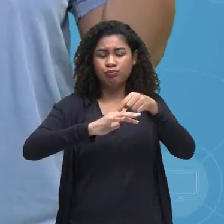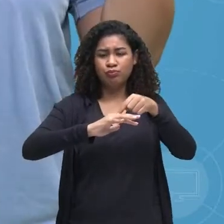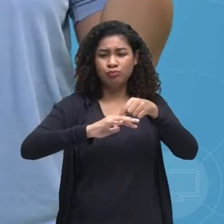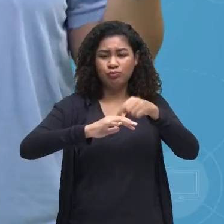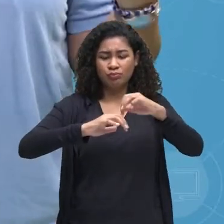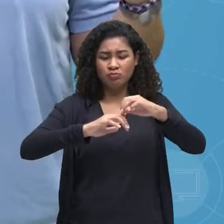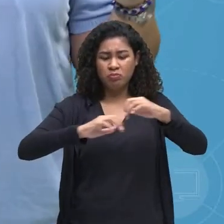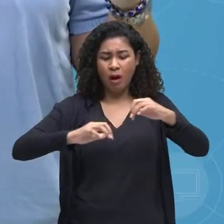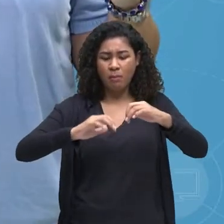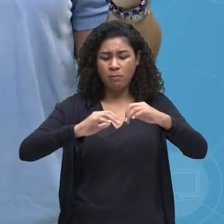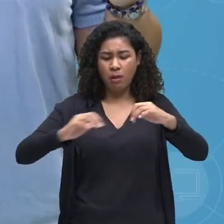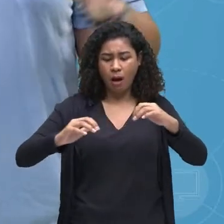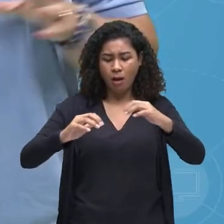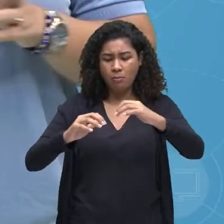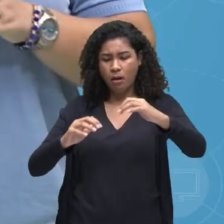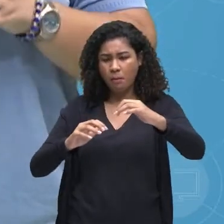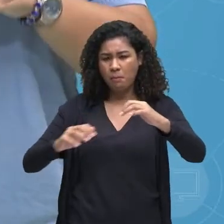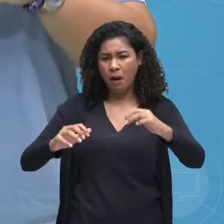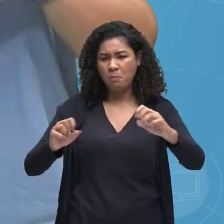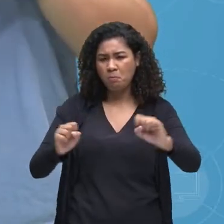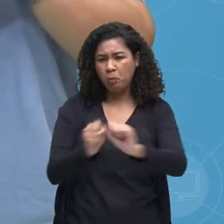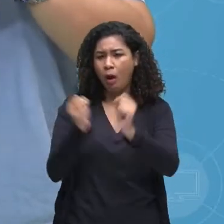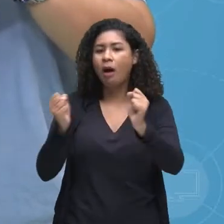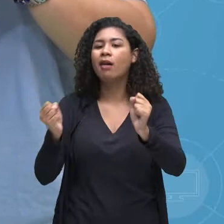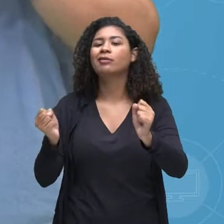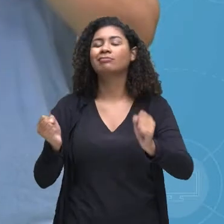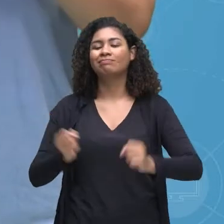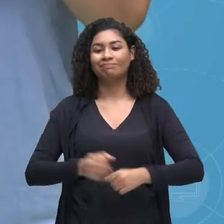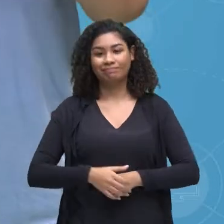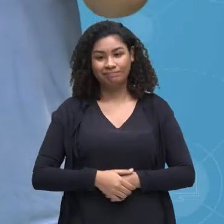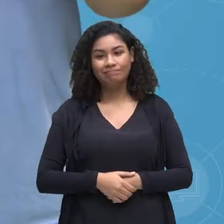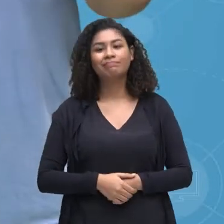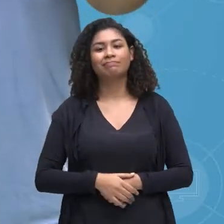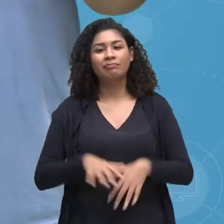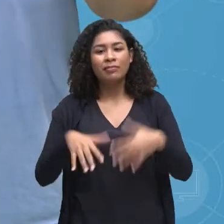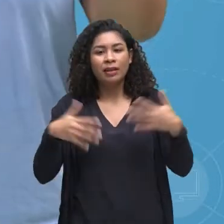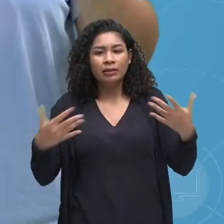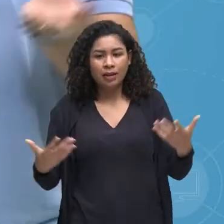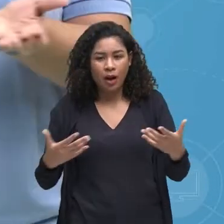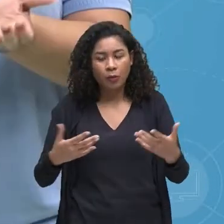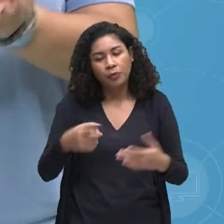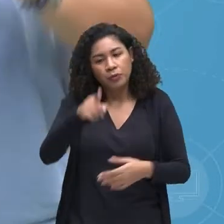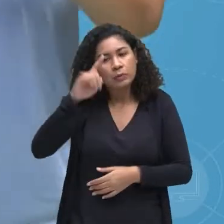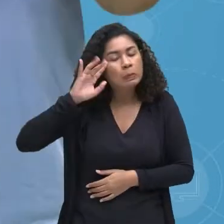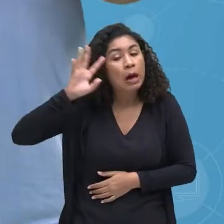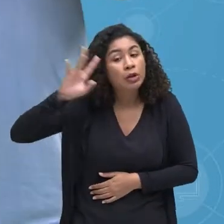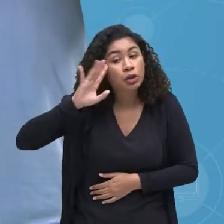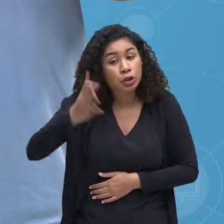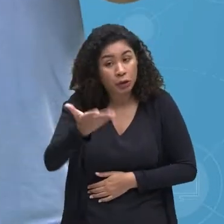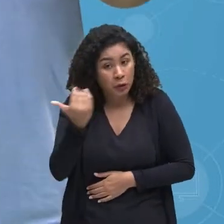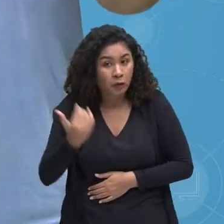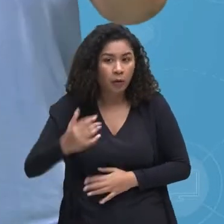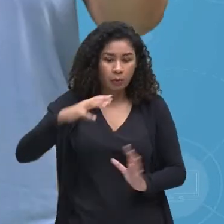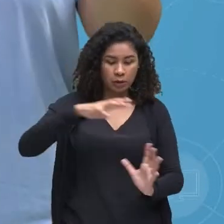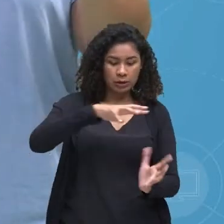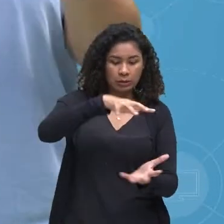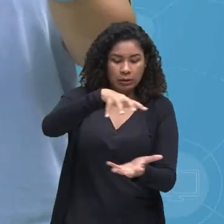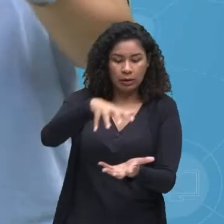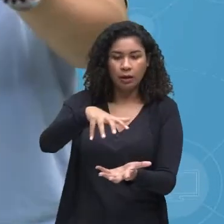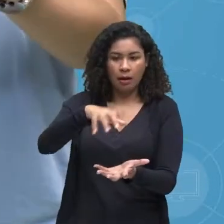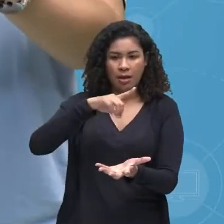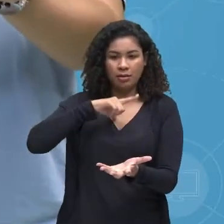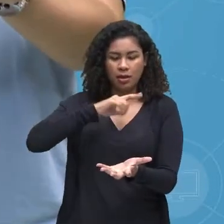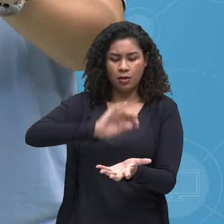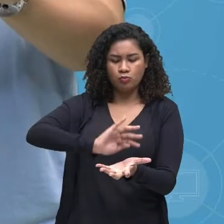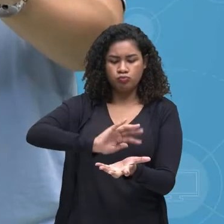são jogados na atmosfera para que esse buraco da camada de ozônio, imagina a Terra, e a gente tem aí uma camada